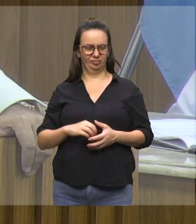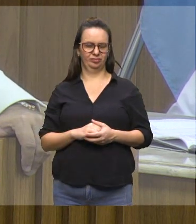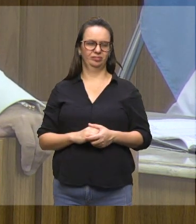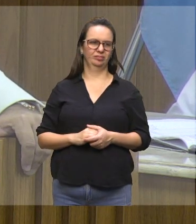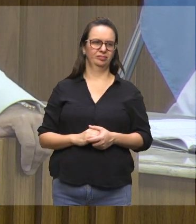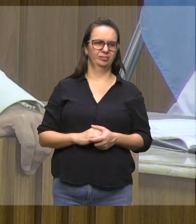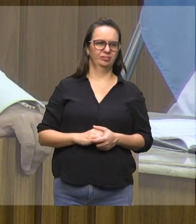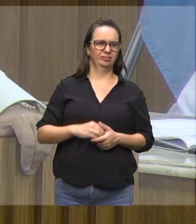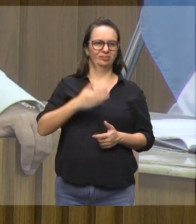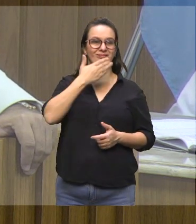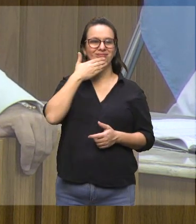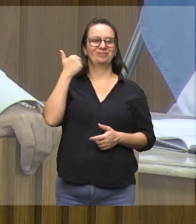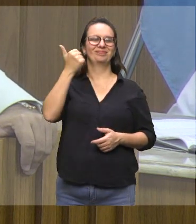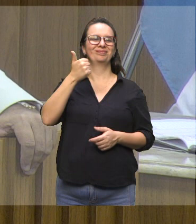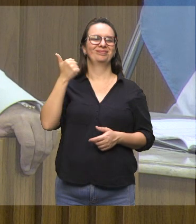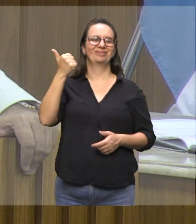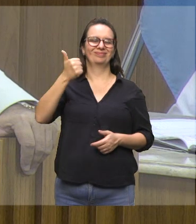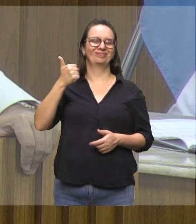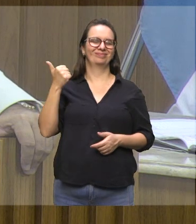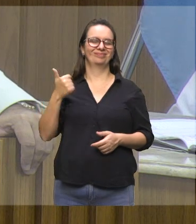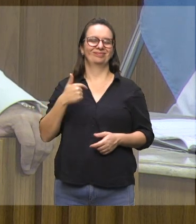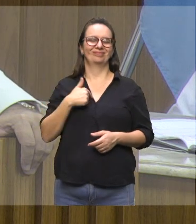E foi melhor do que eu esperava.